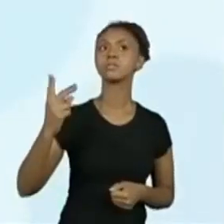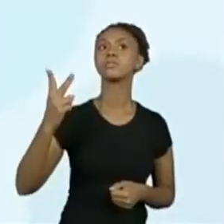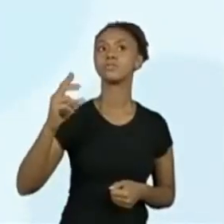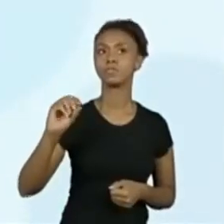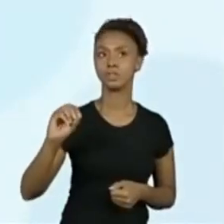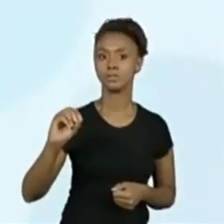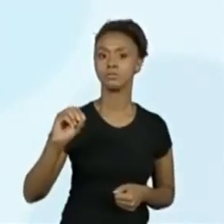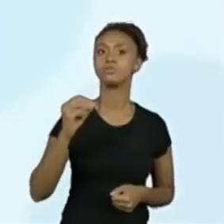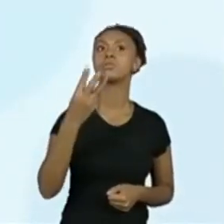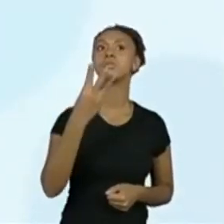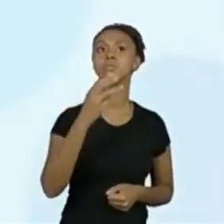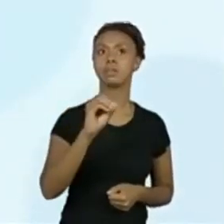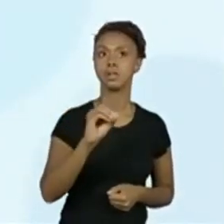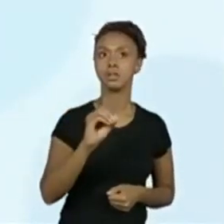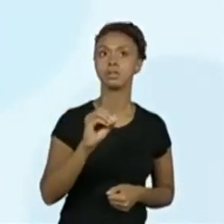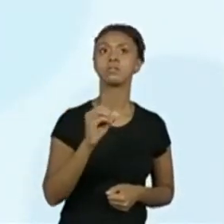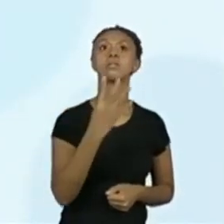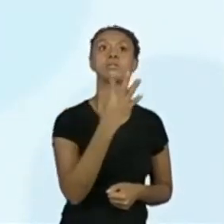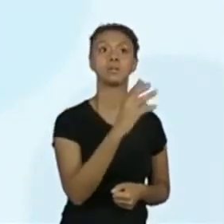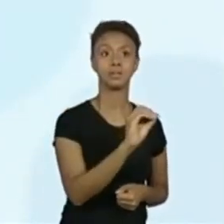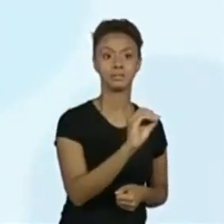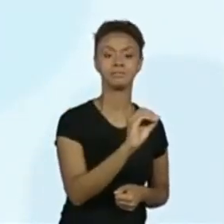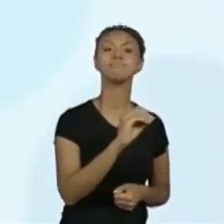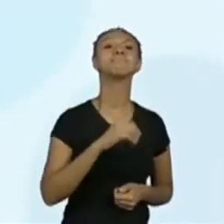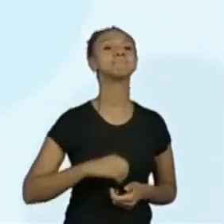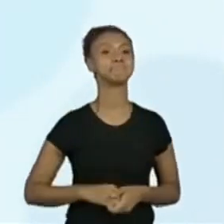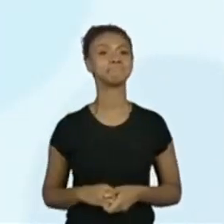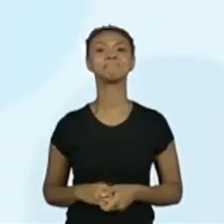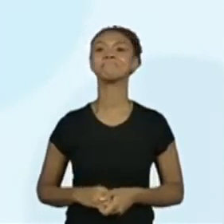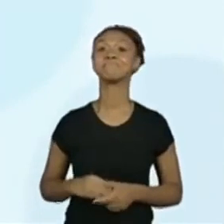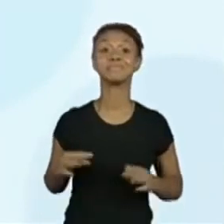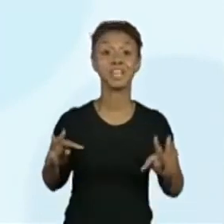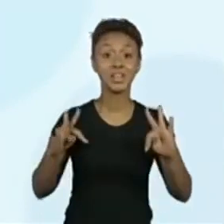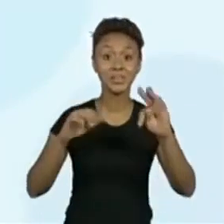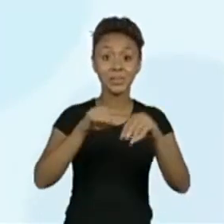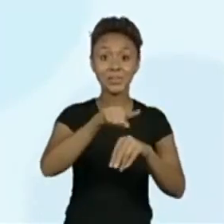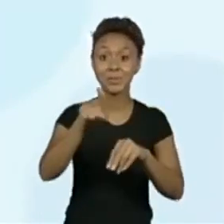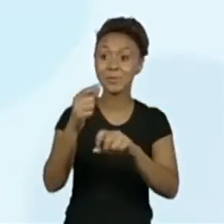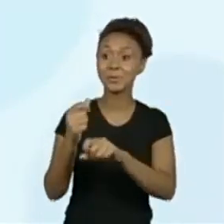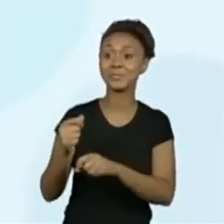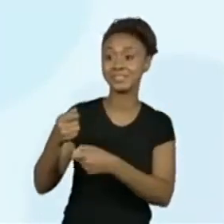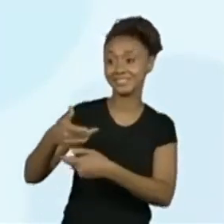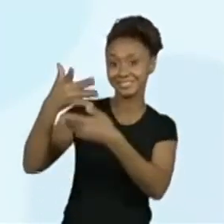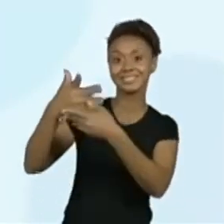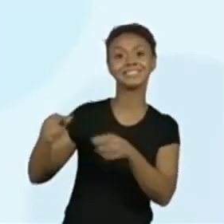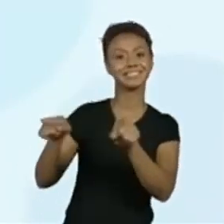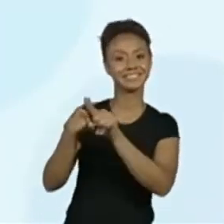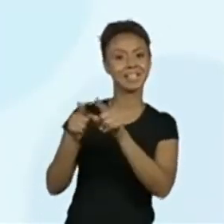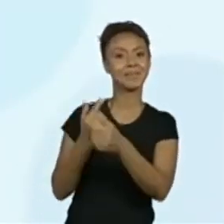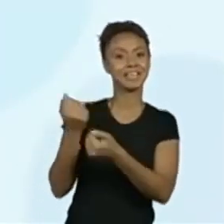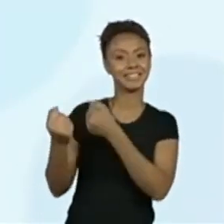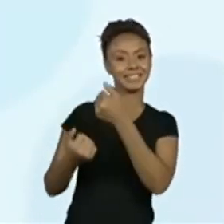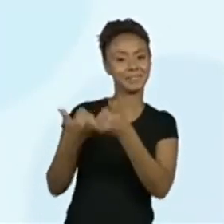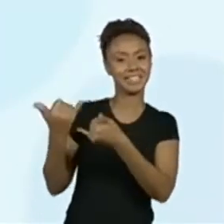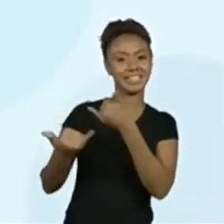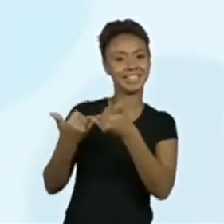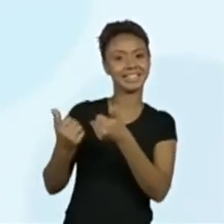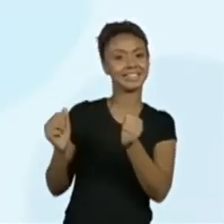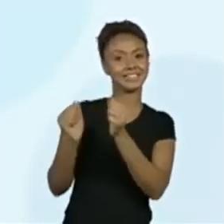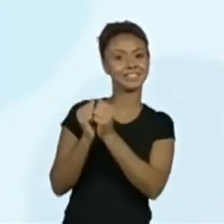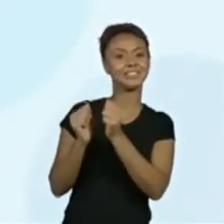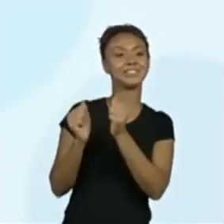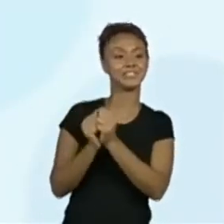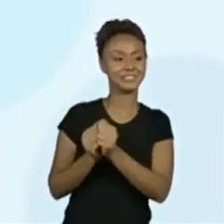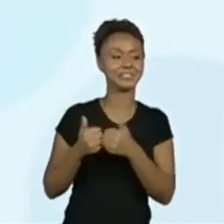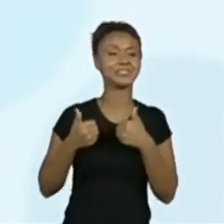20, 30, 40. Tá todo mundo brincando com a gente, professora Vivi. Então, agora, o que